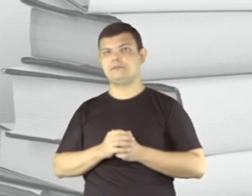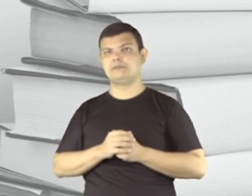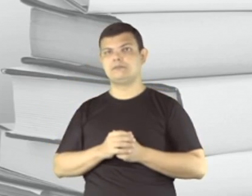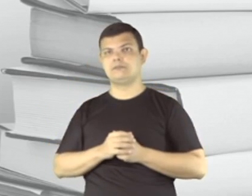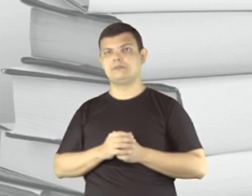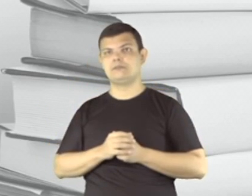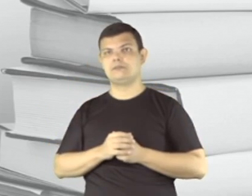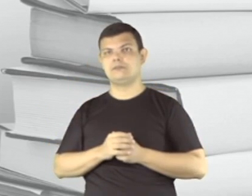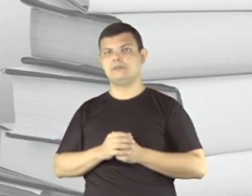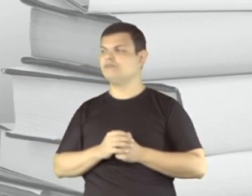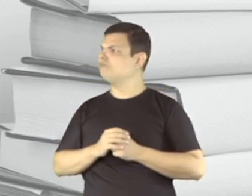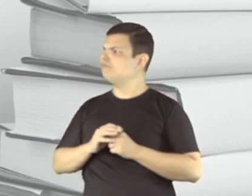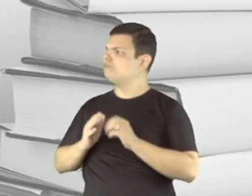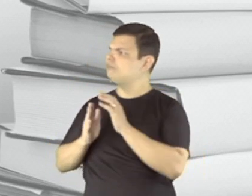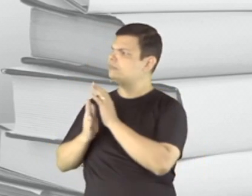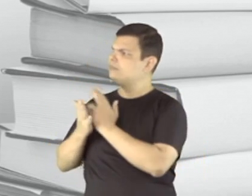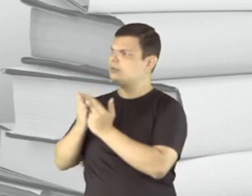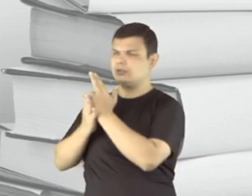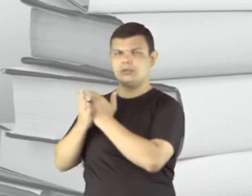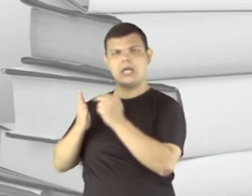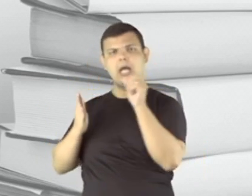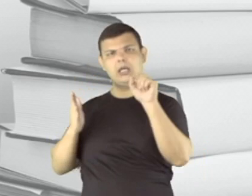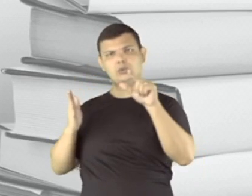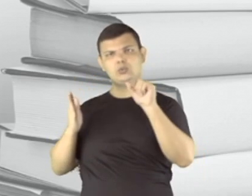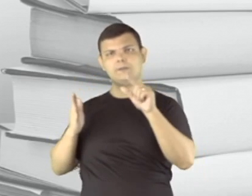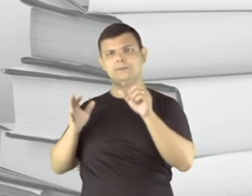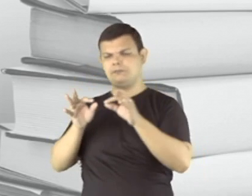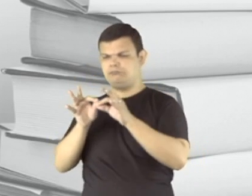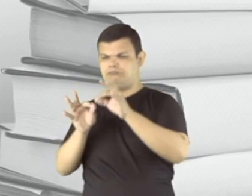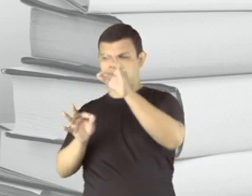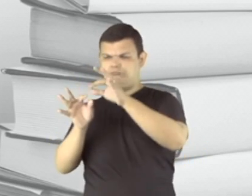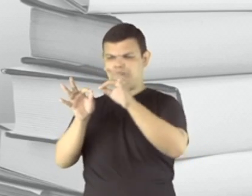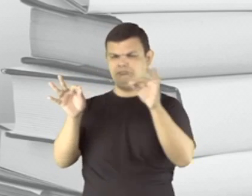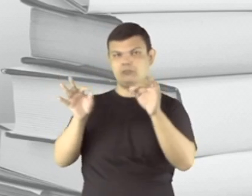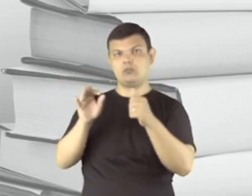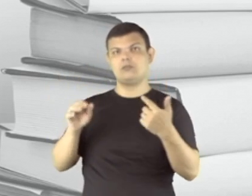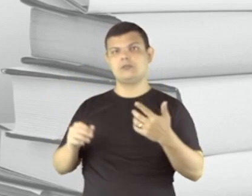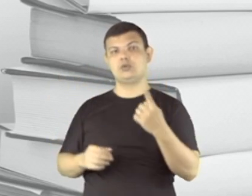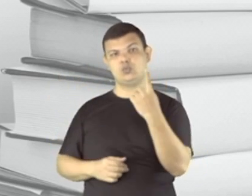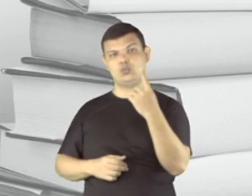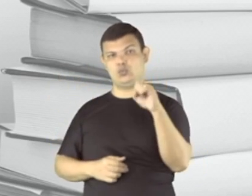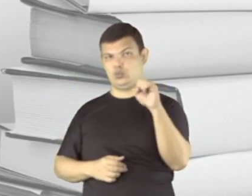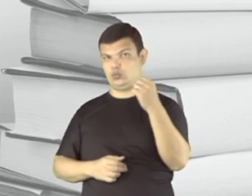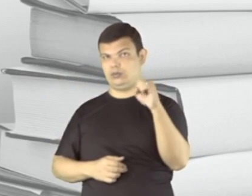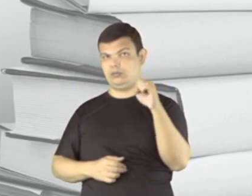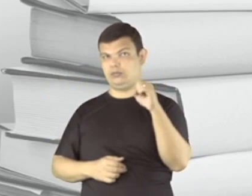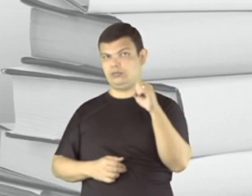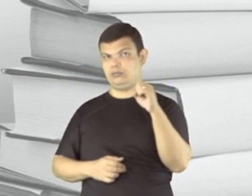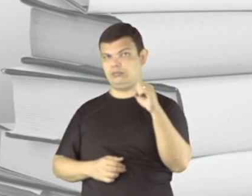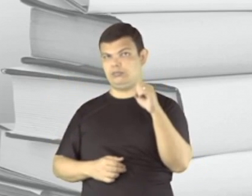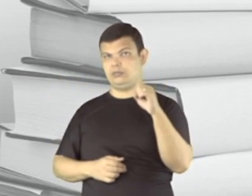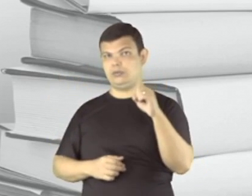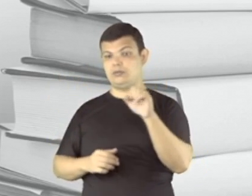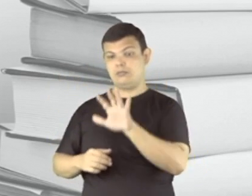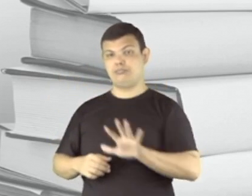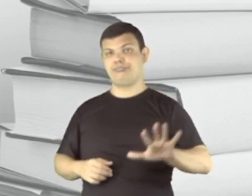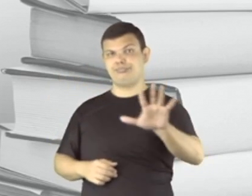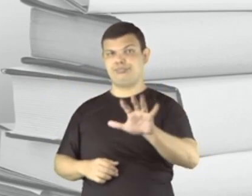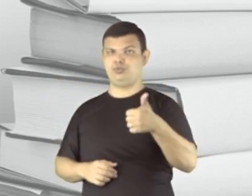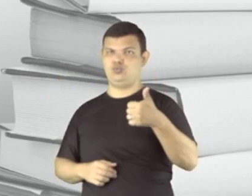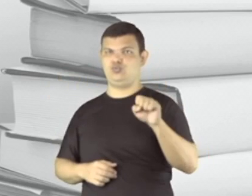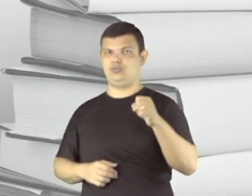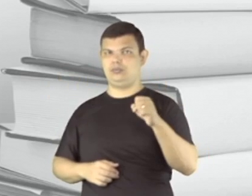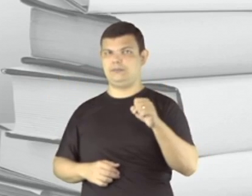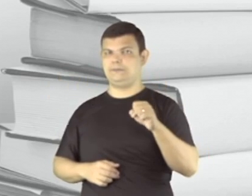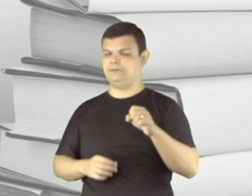calcular a figura azul. Olha o perímetro da figura azul, 18 centímetros e a área 12 centímetros quadrados. Vamos ver o perímetro.